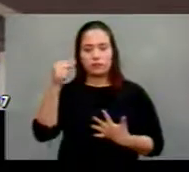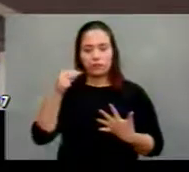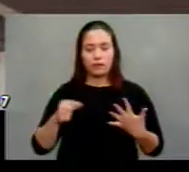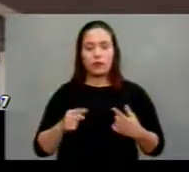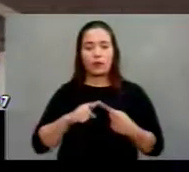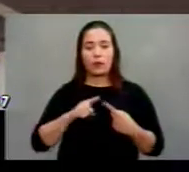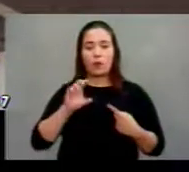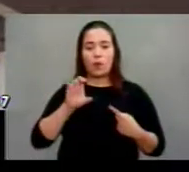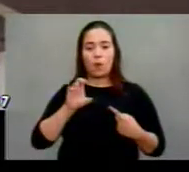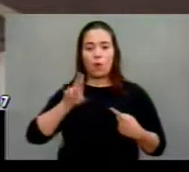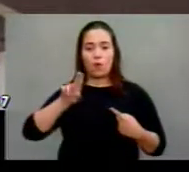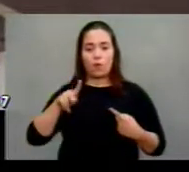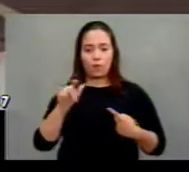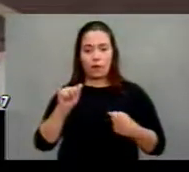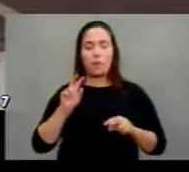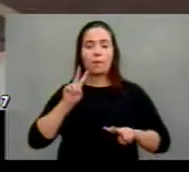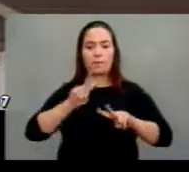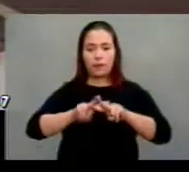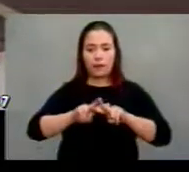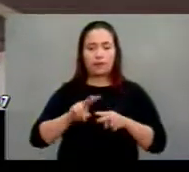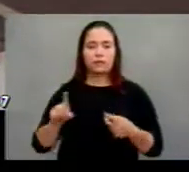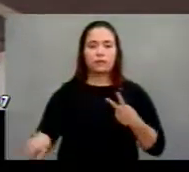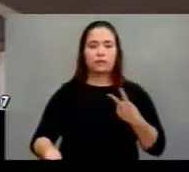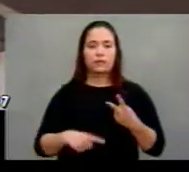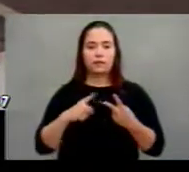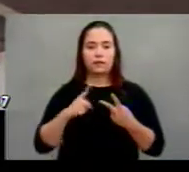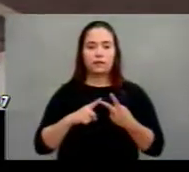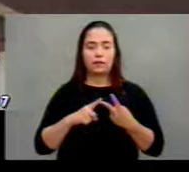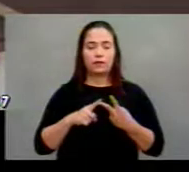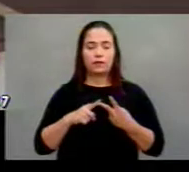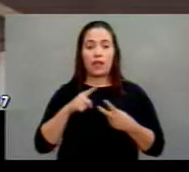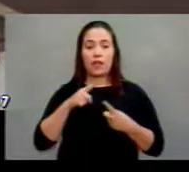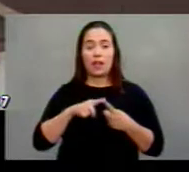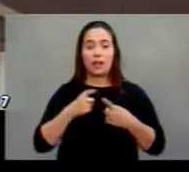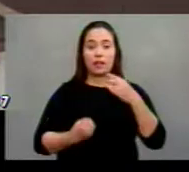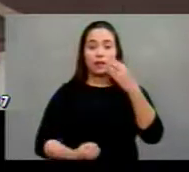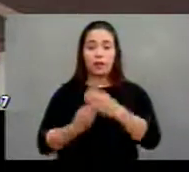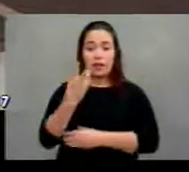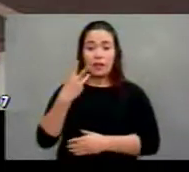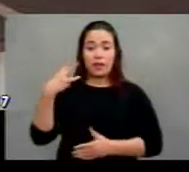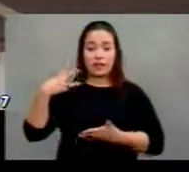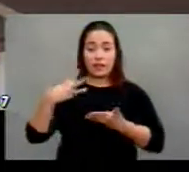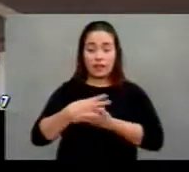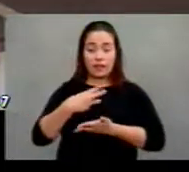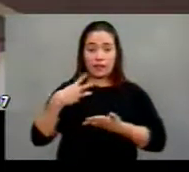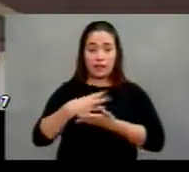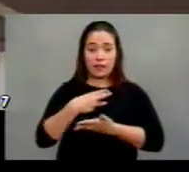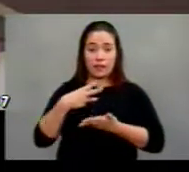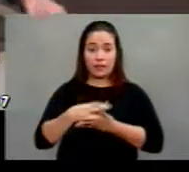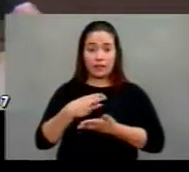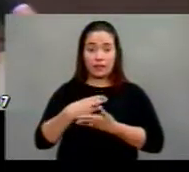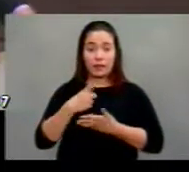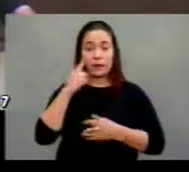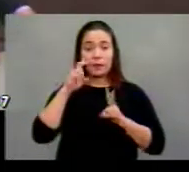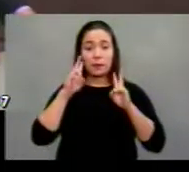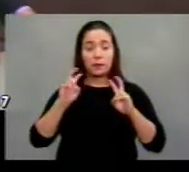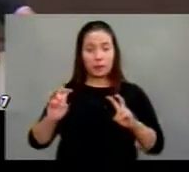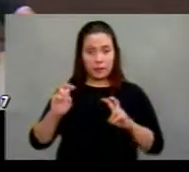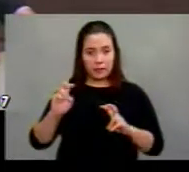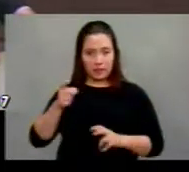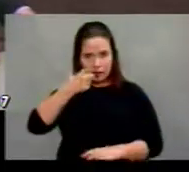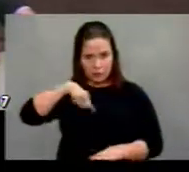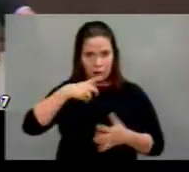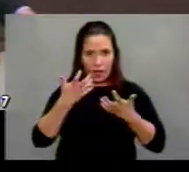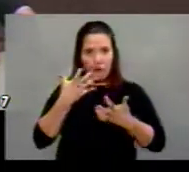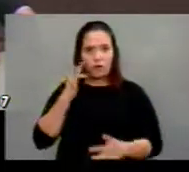Eduardo Cunha, hoje preso, implementa a terceirização. É muito simples. Quem de nós aqui gostaria que